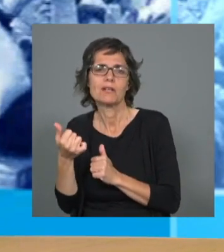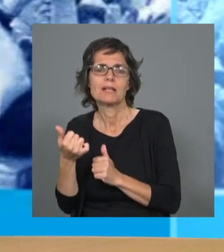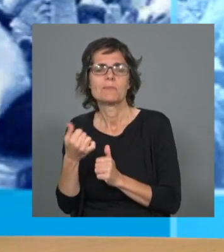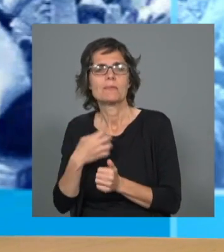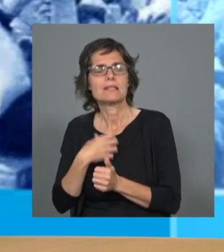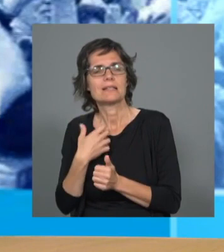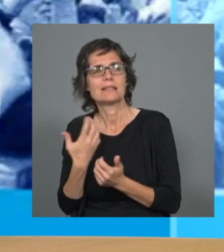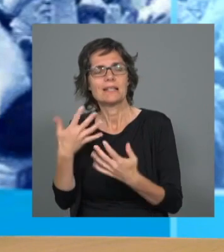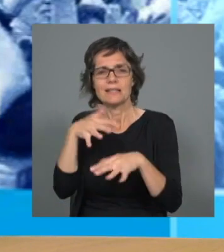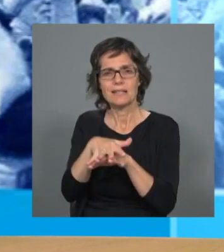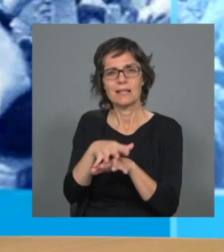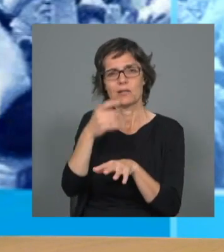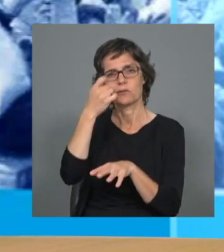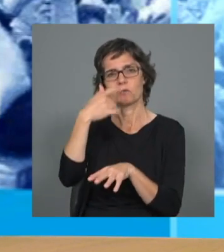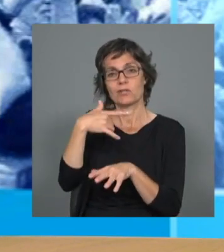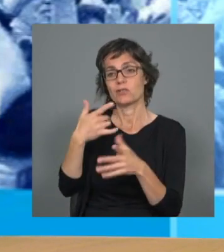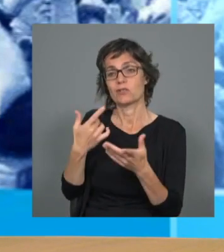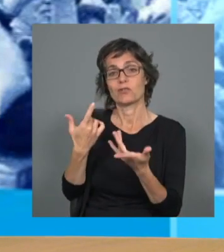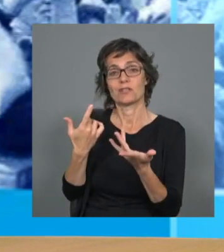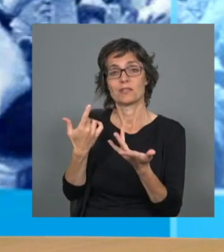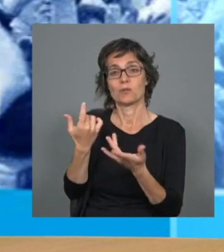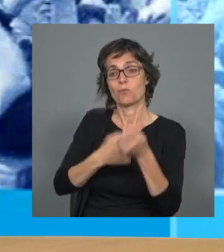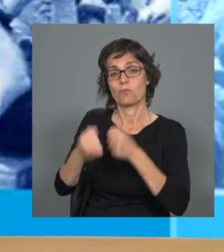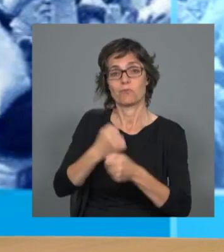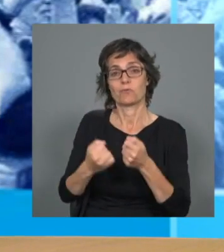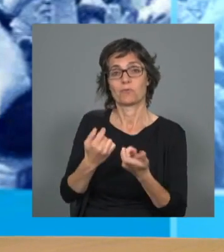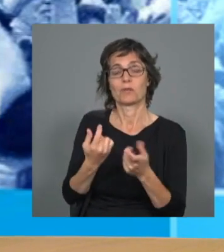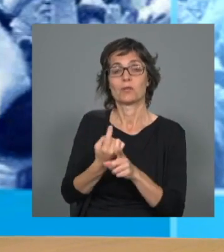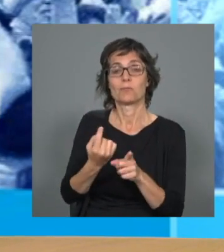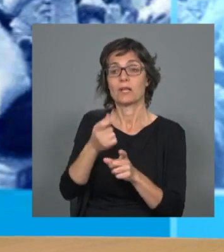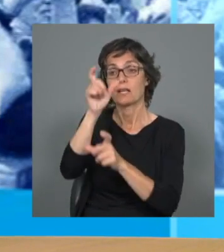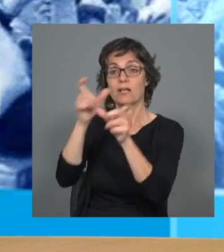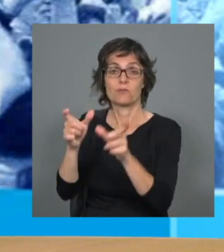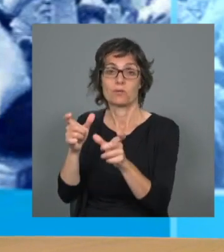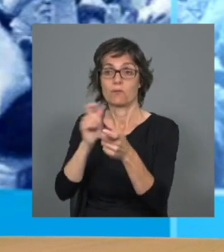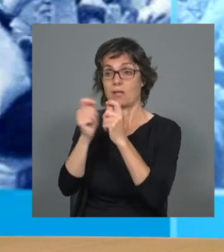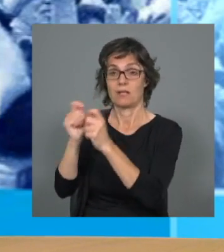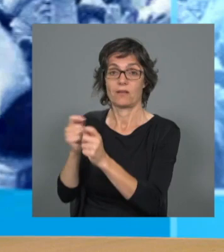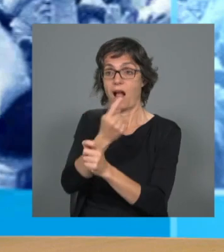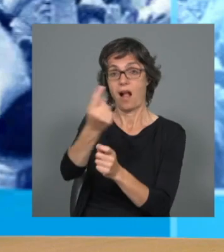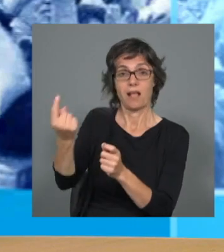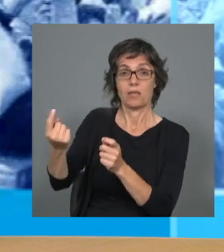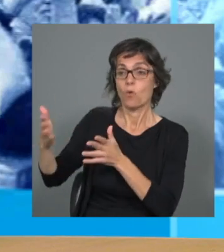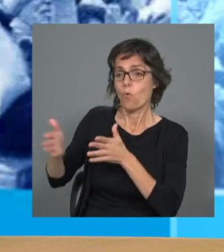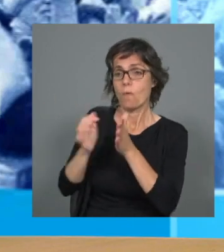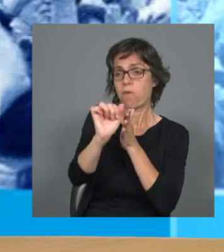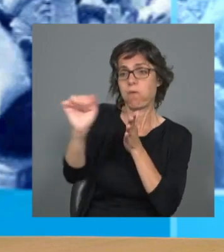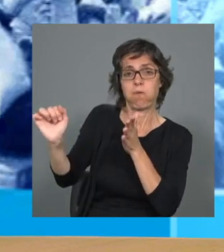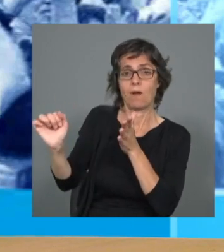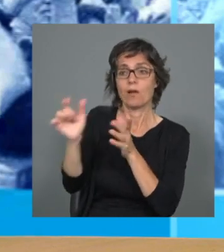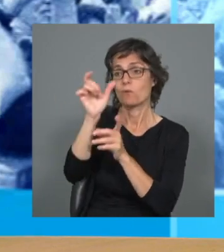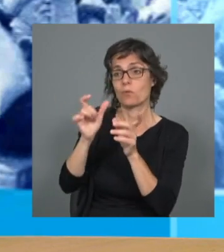que é a história deste movimento, porque, de facto, todas as pessoas que foram entrevistadas são pessoas que fazem um caminho e são pessoas